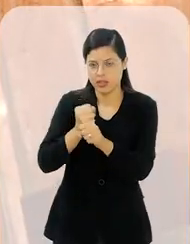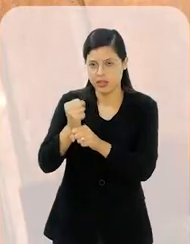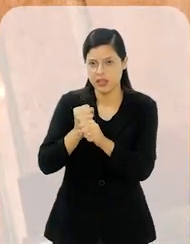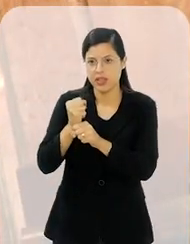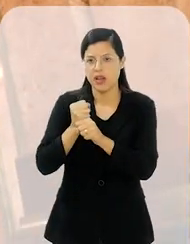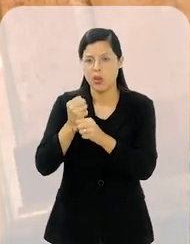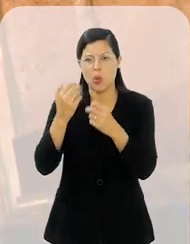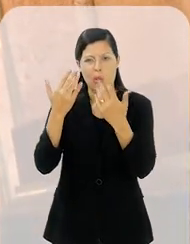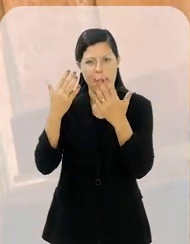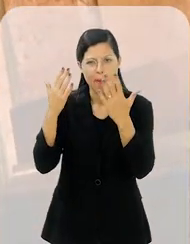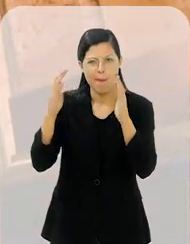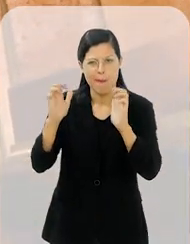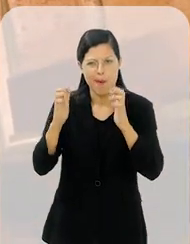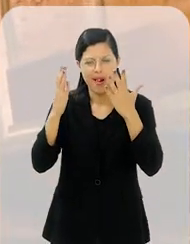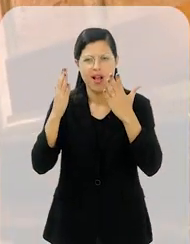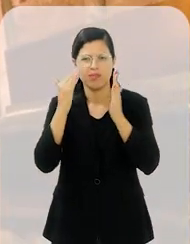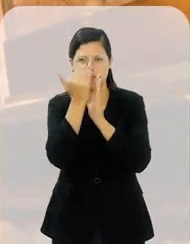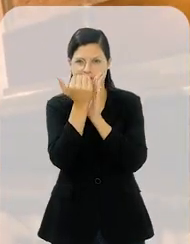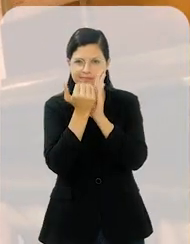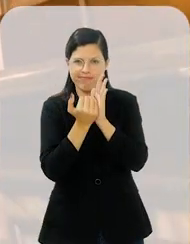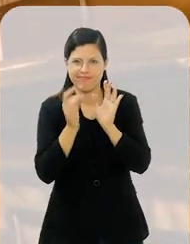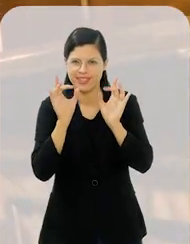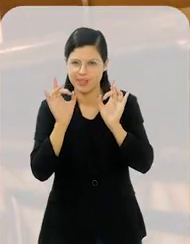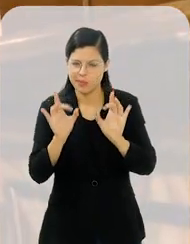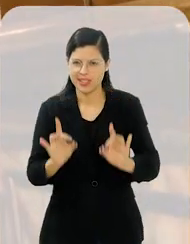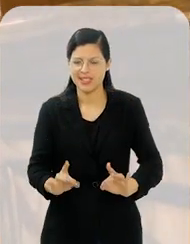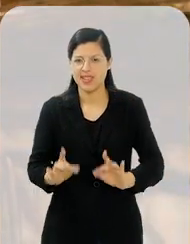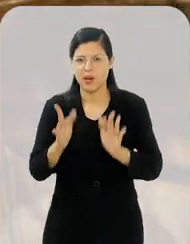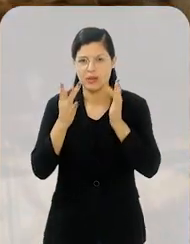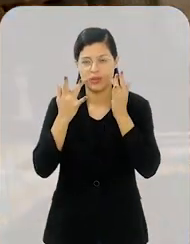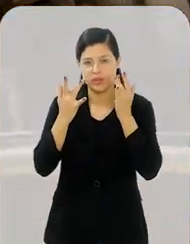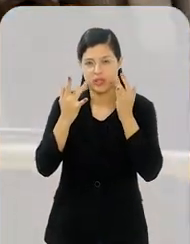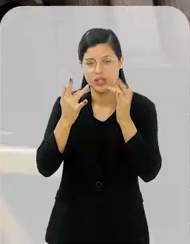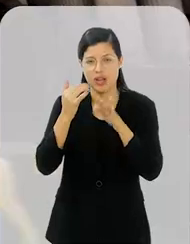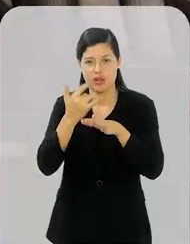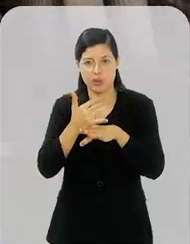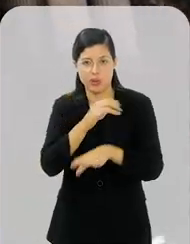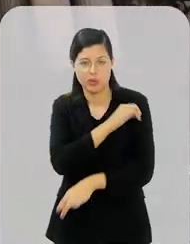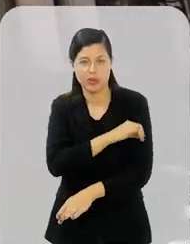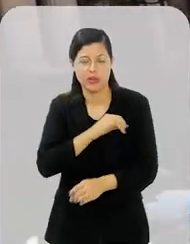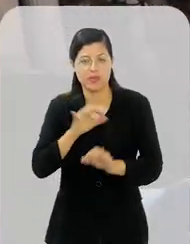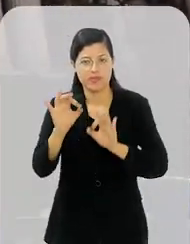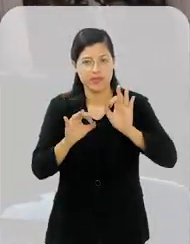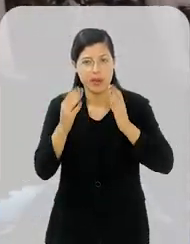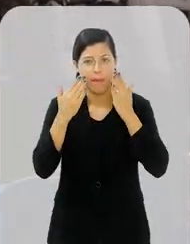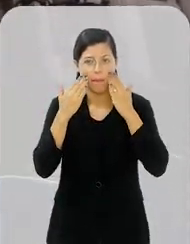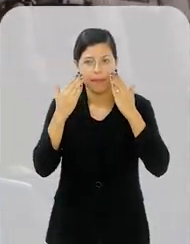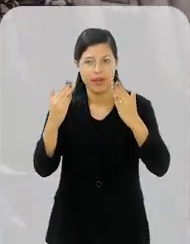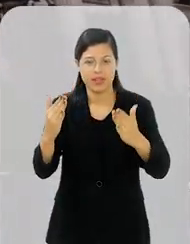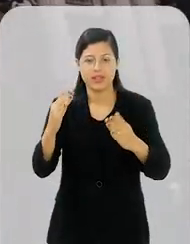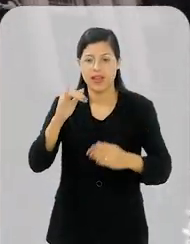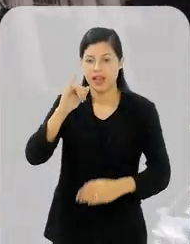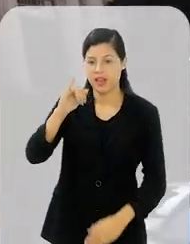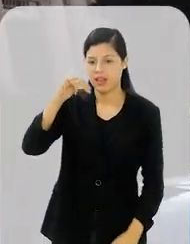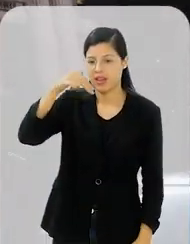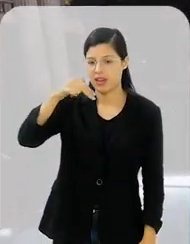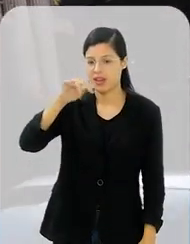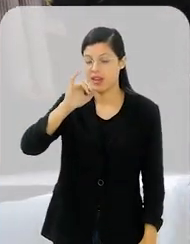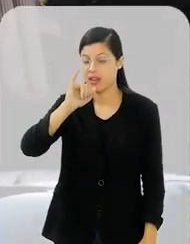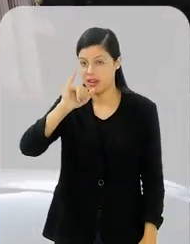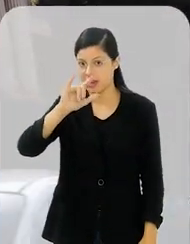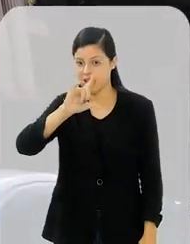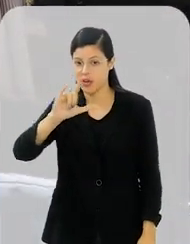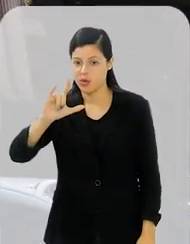Os 115 anos vão ser comemorados com uma programação especial. O Teatro Municipal se prepara para apresentar a obra